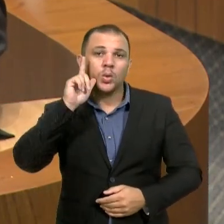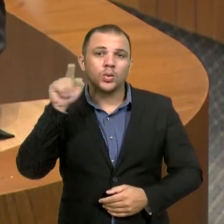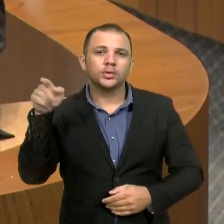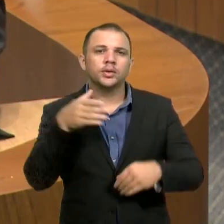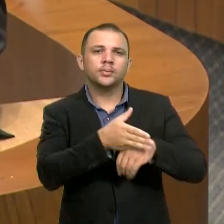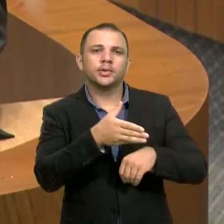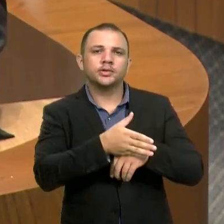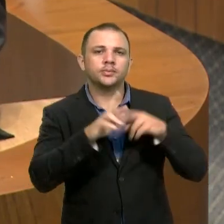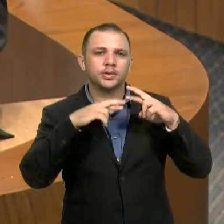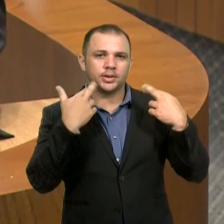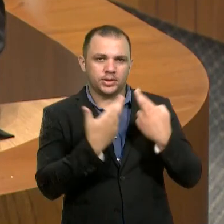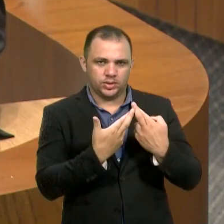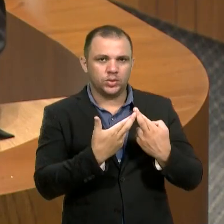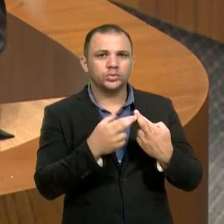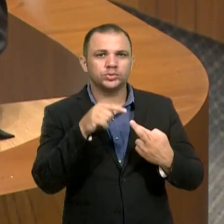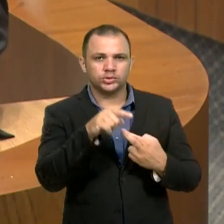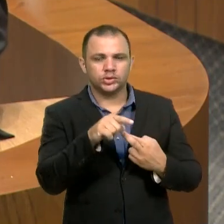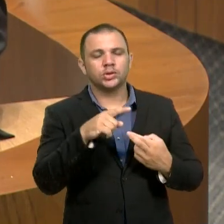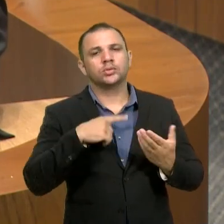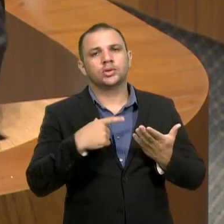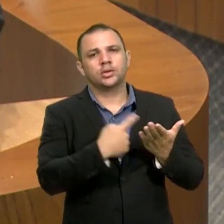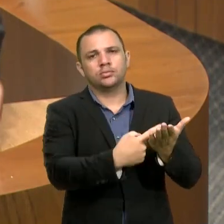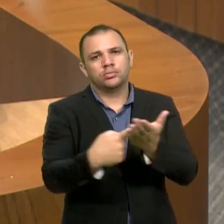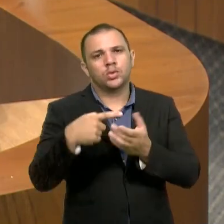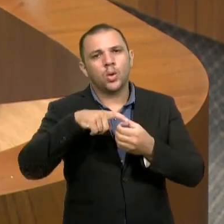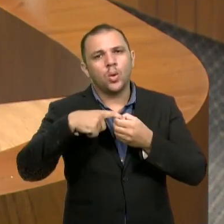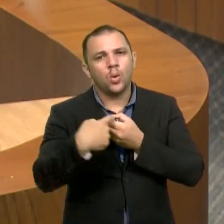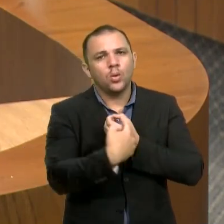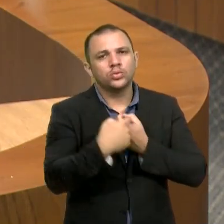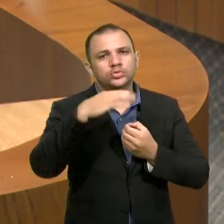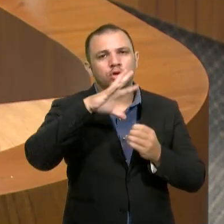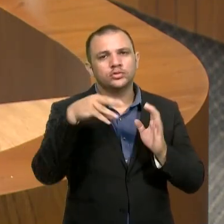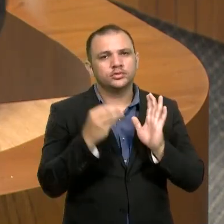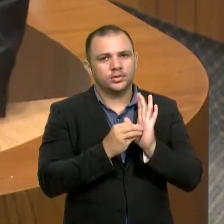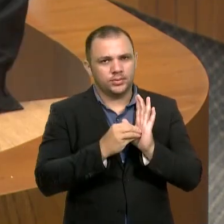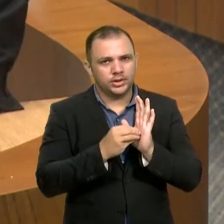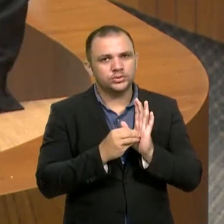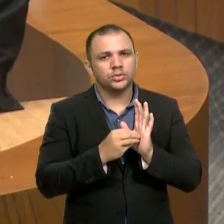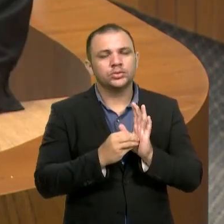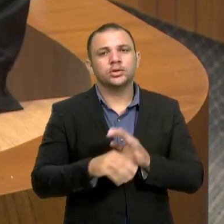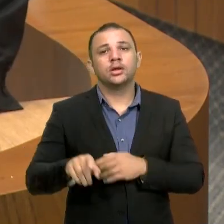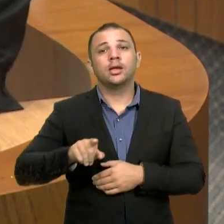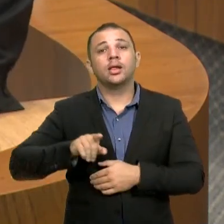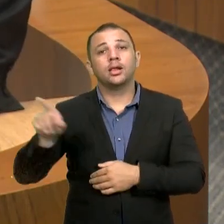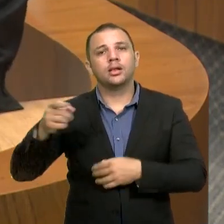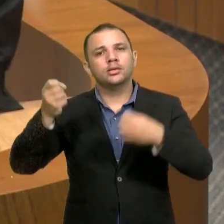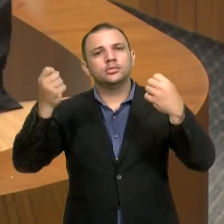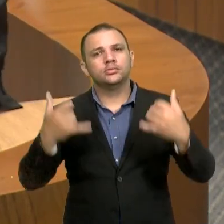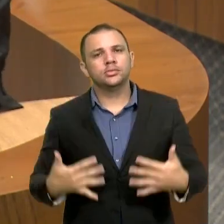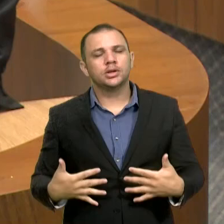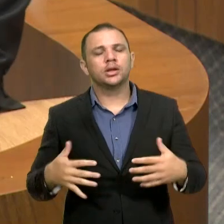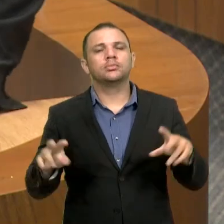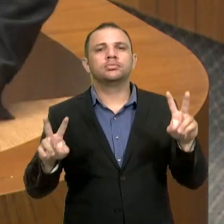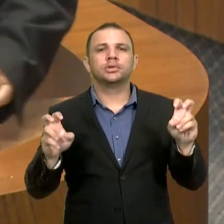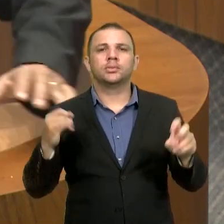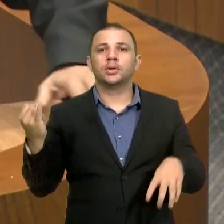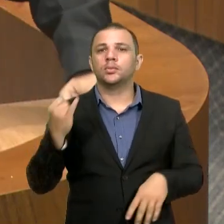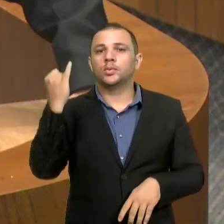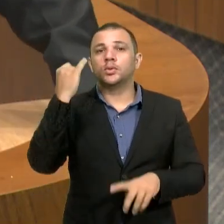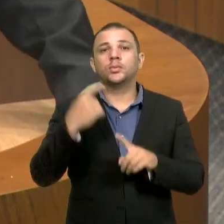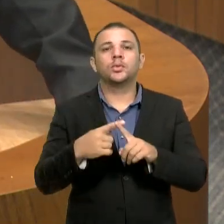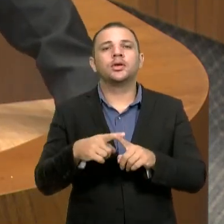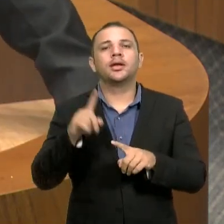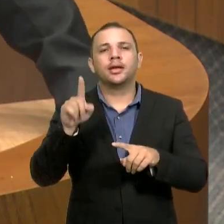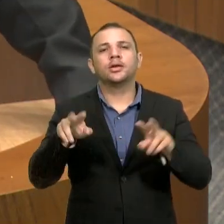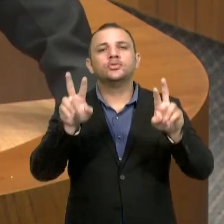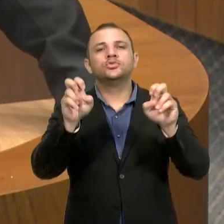reunião do consórcio amazônico, onde, defendendo uma justa bandeira, que é a regularização